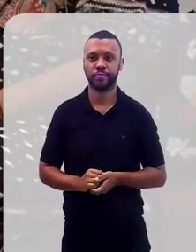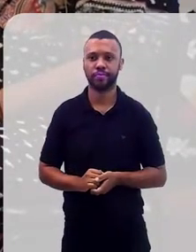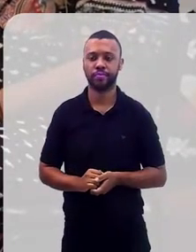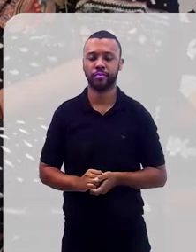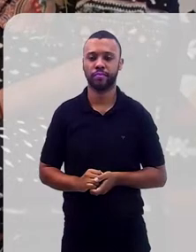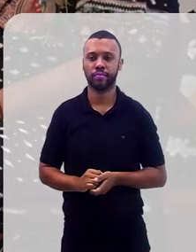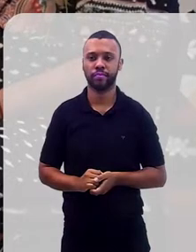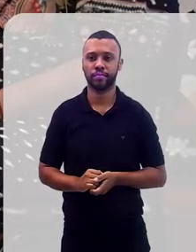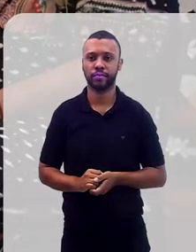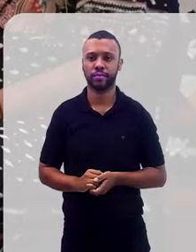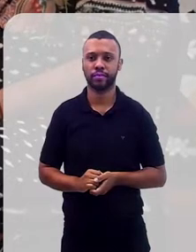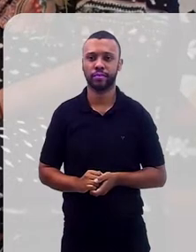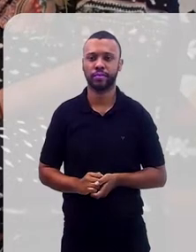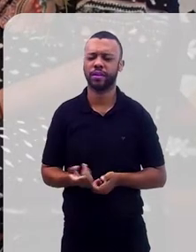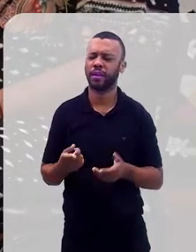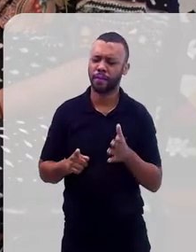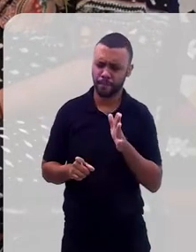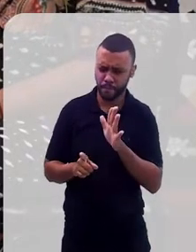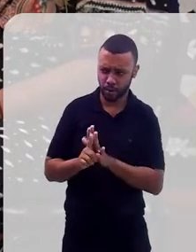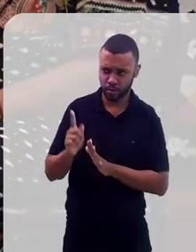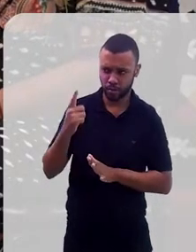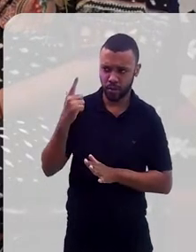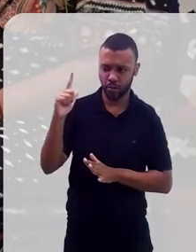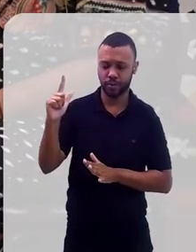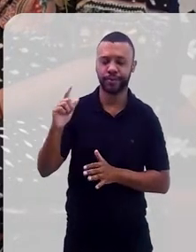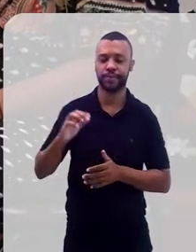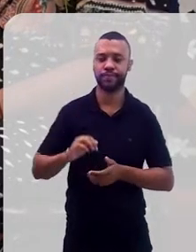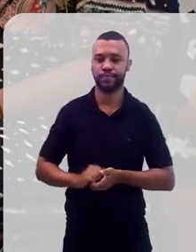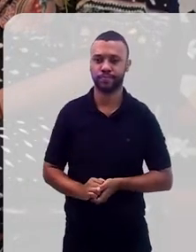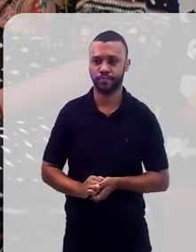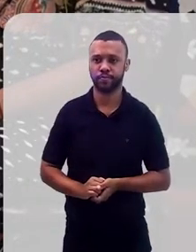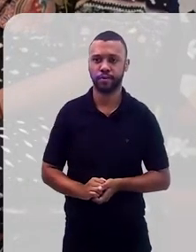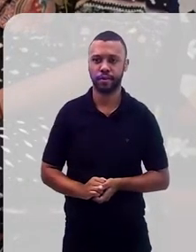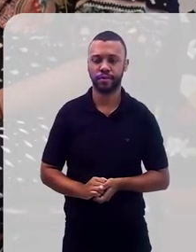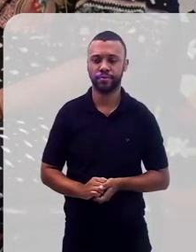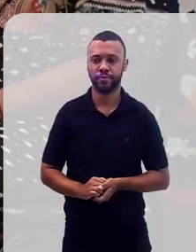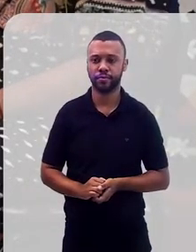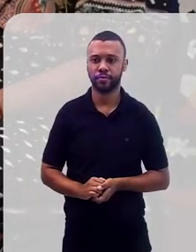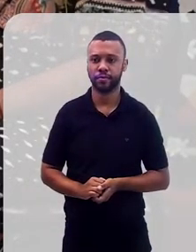Certo. É. Perfeito. Provavelmente. O que é